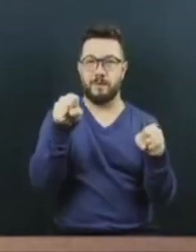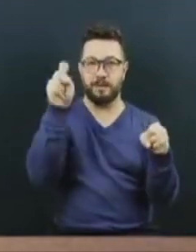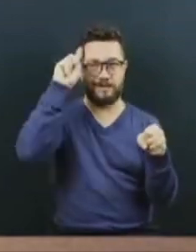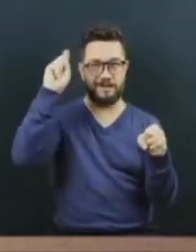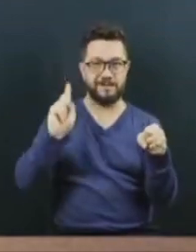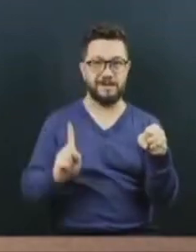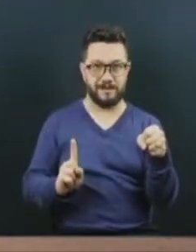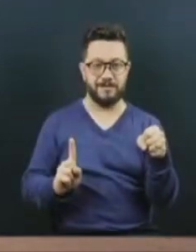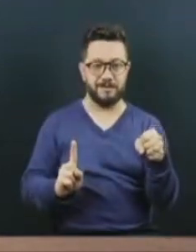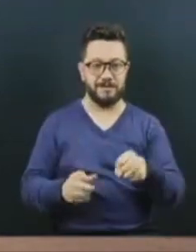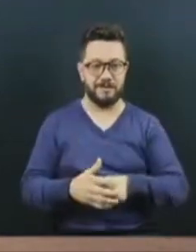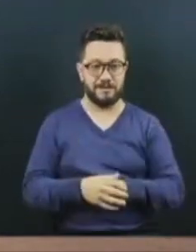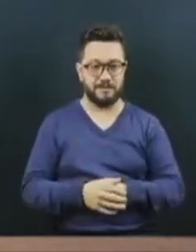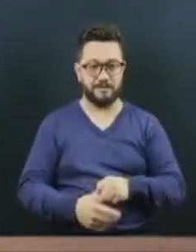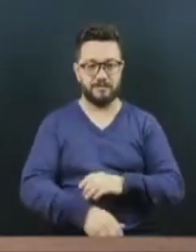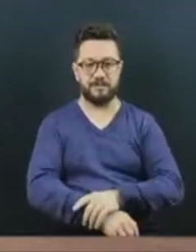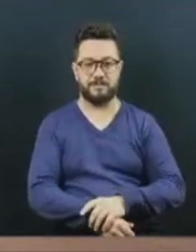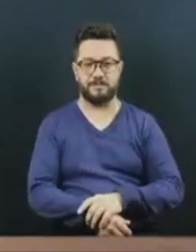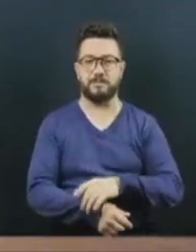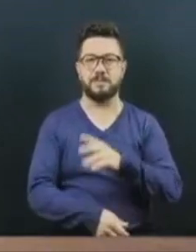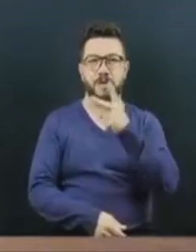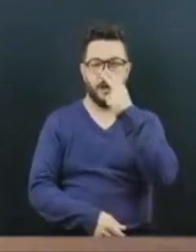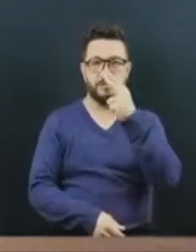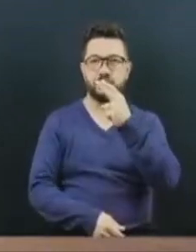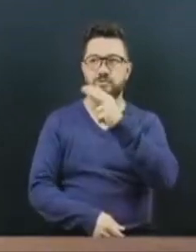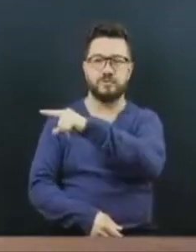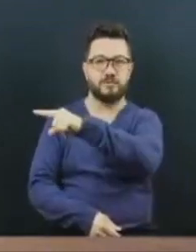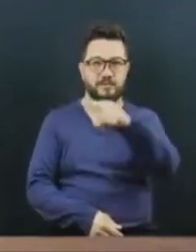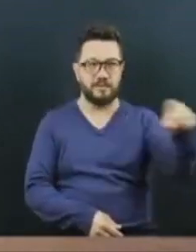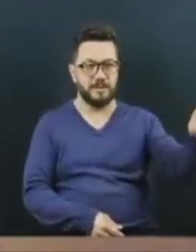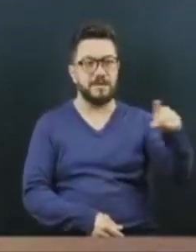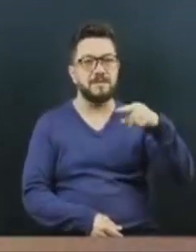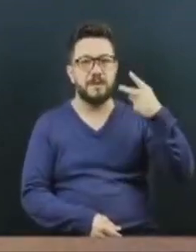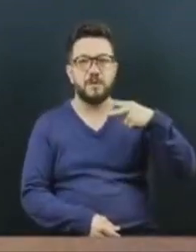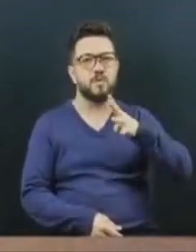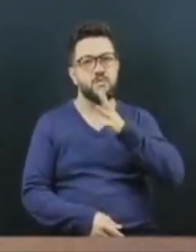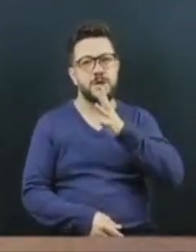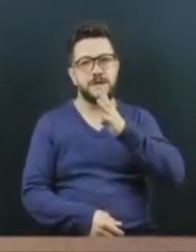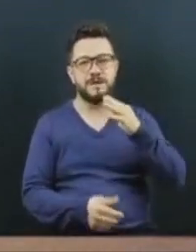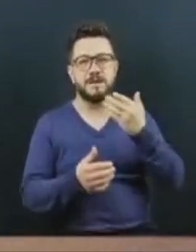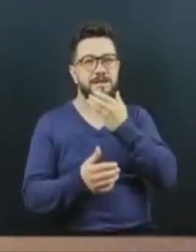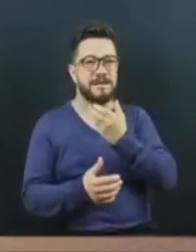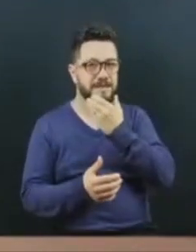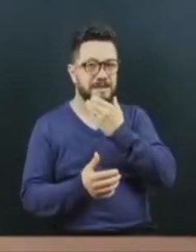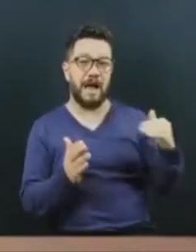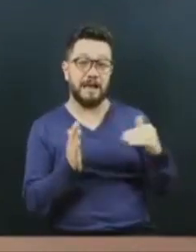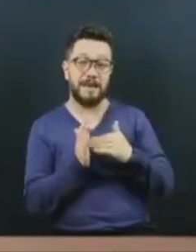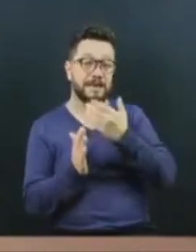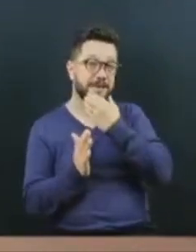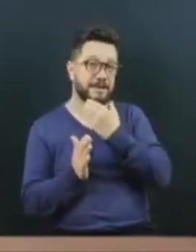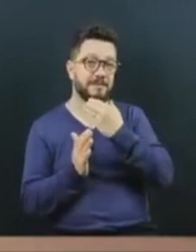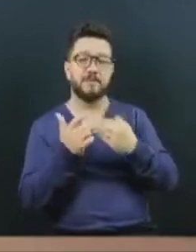que foi de conhecimento de muitos vereadores até dezembro de 2023 pais e mães e cuidadores que tinham crianças